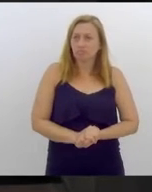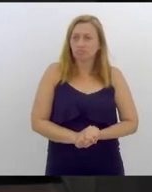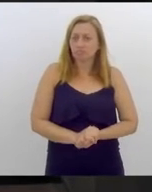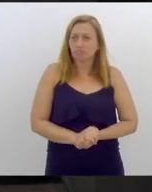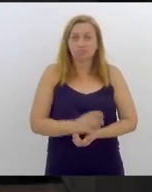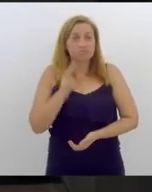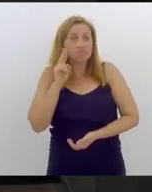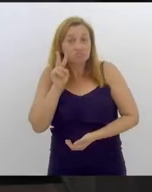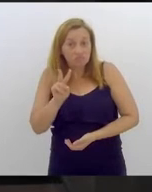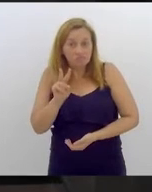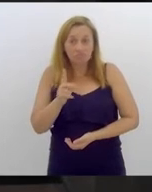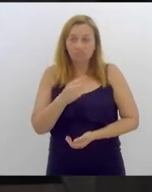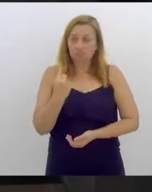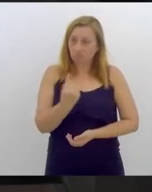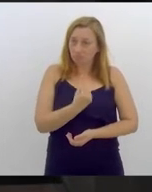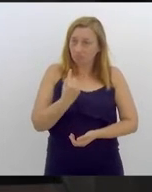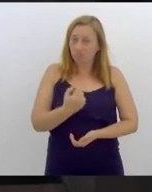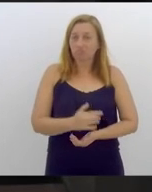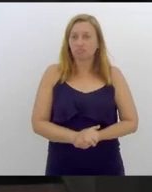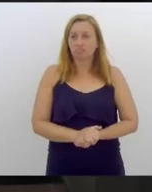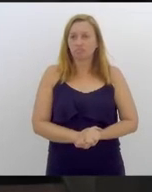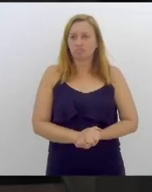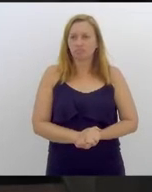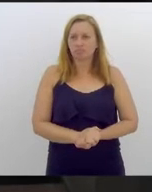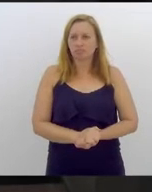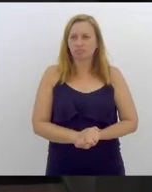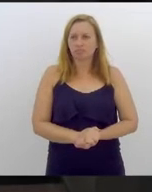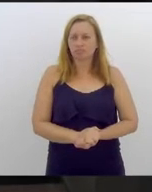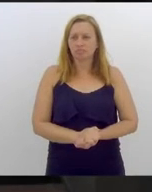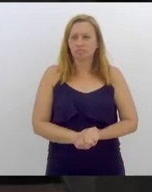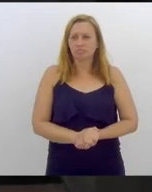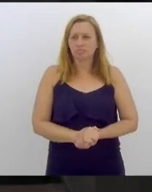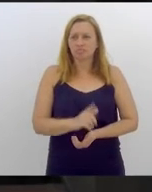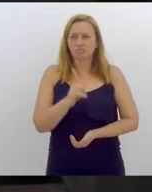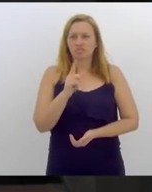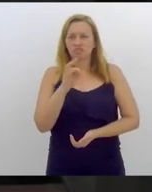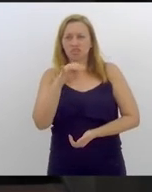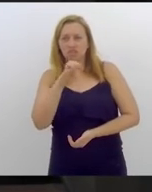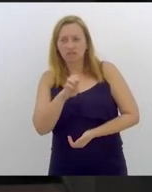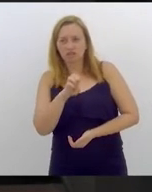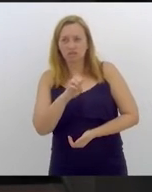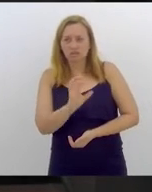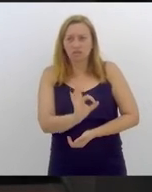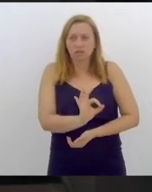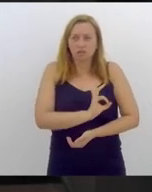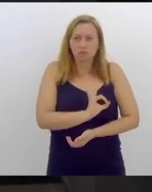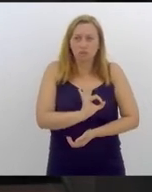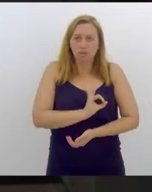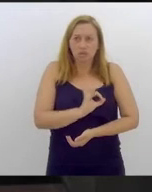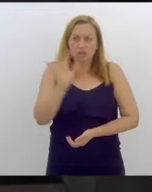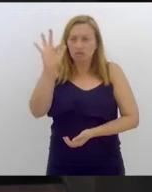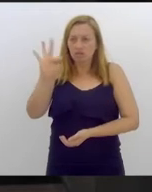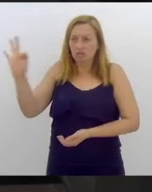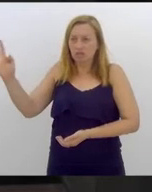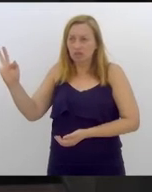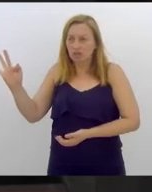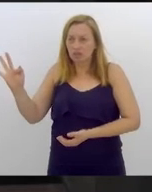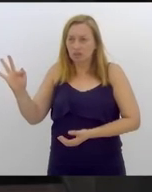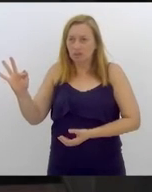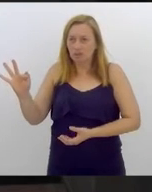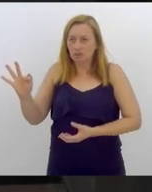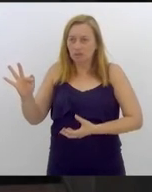o assistimos foi os agentes da Polícia Federal serem recebidos